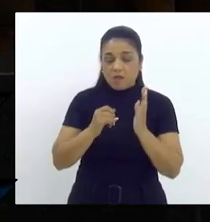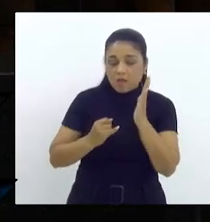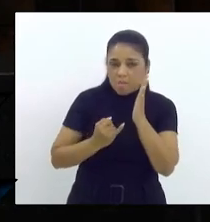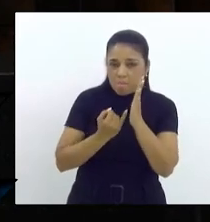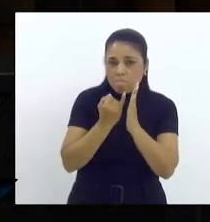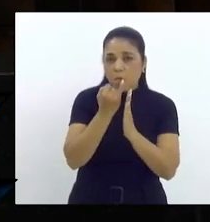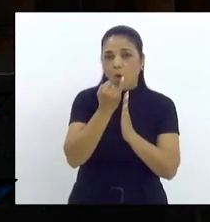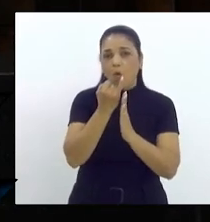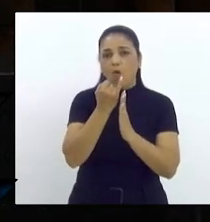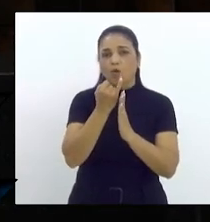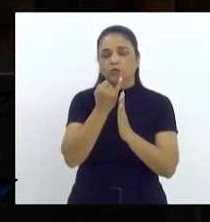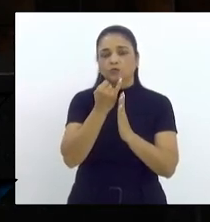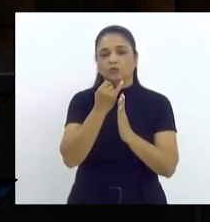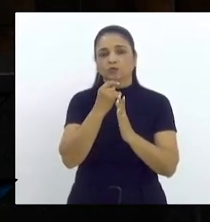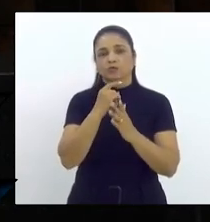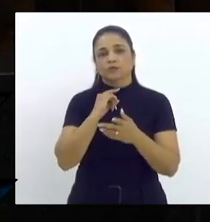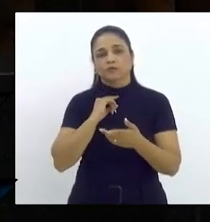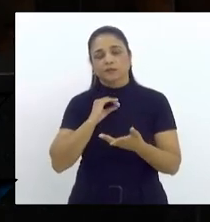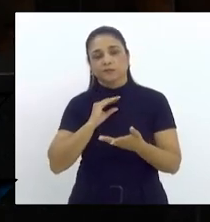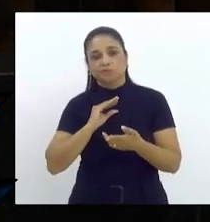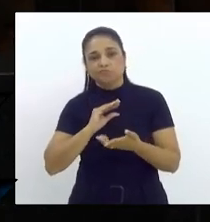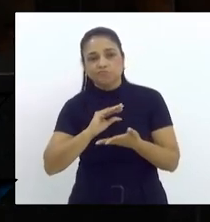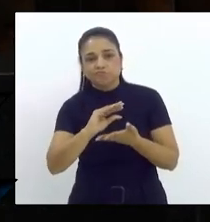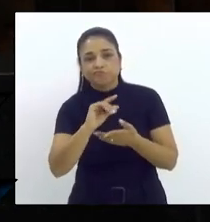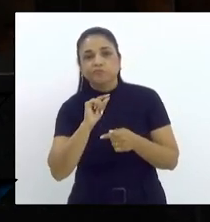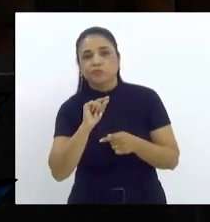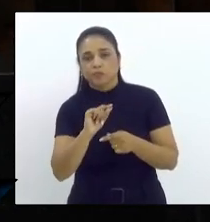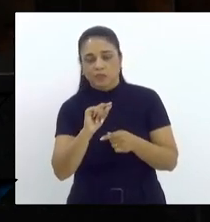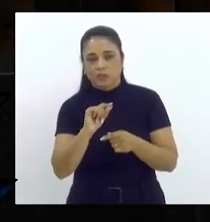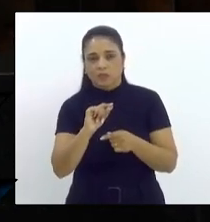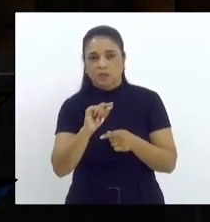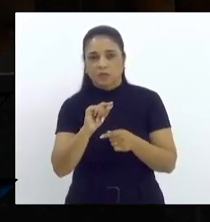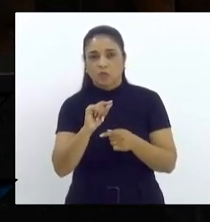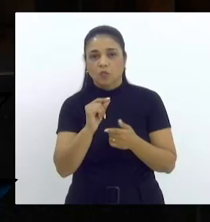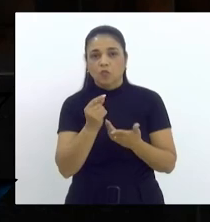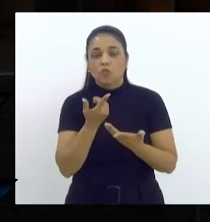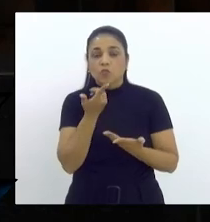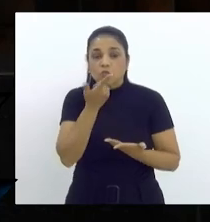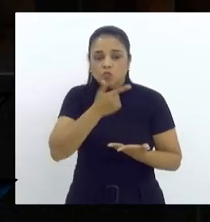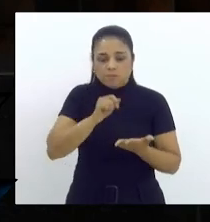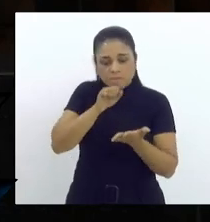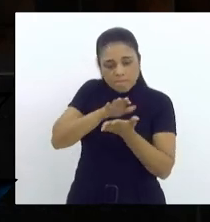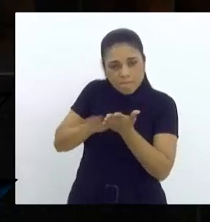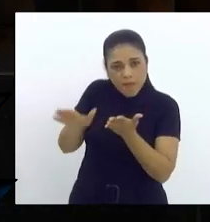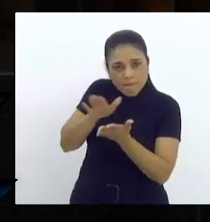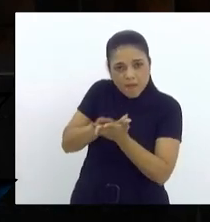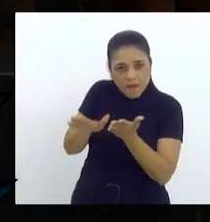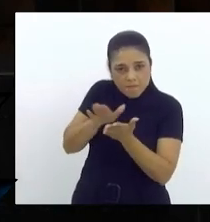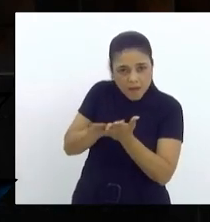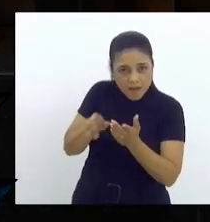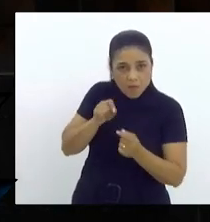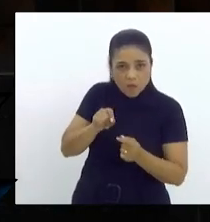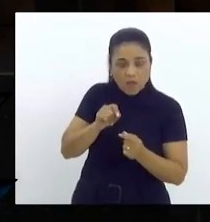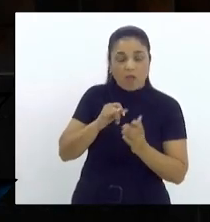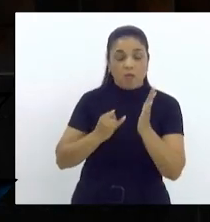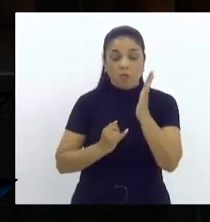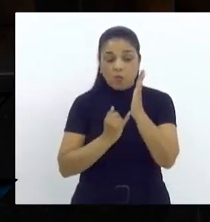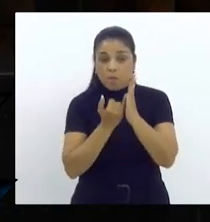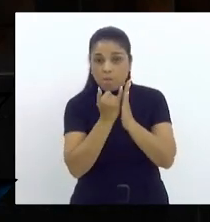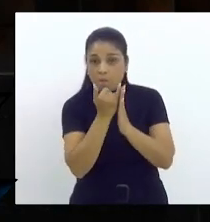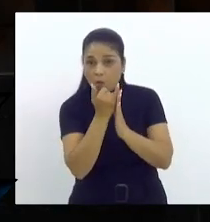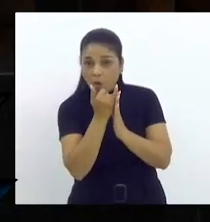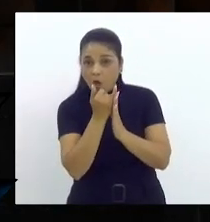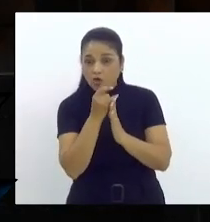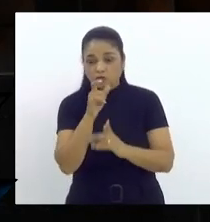e contribuições sobre o consumo. O imposto que